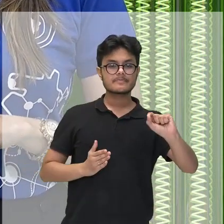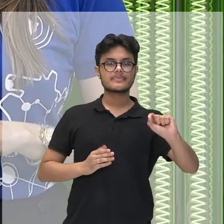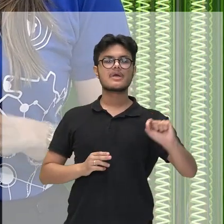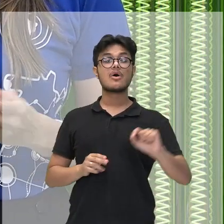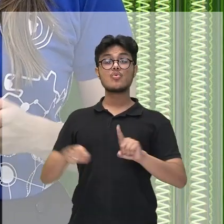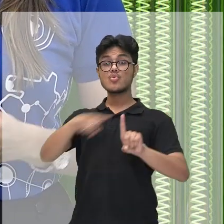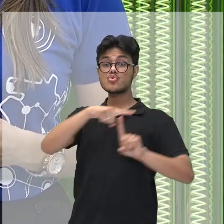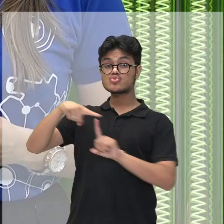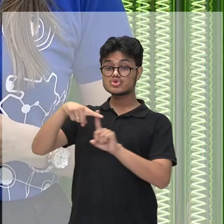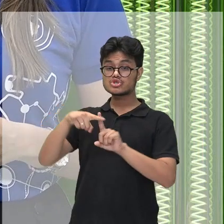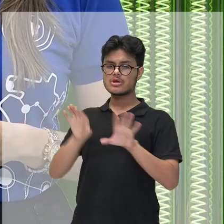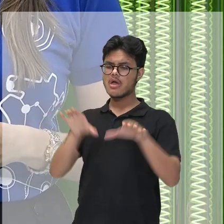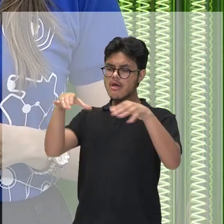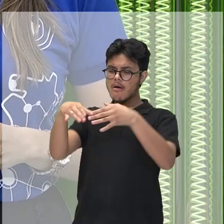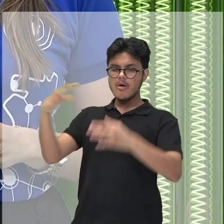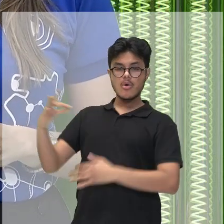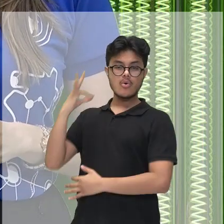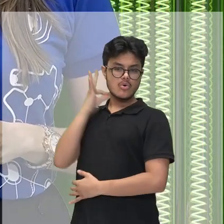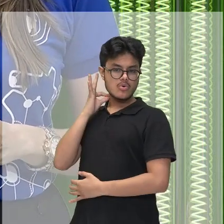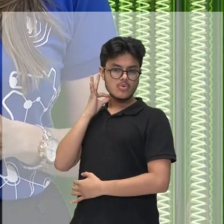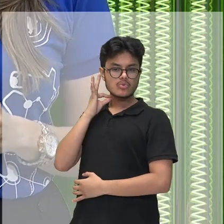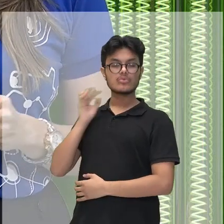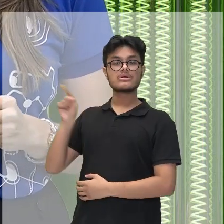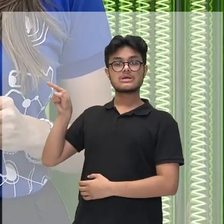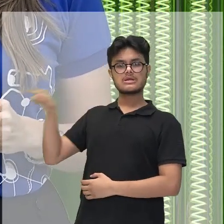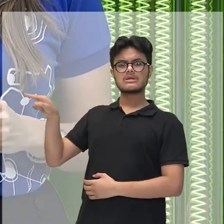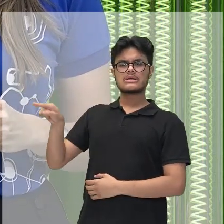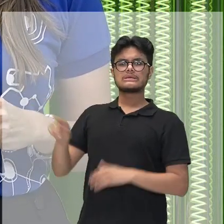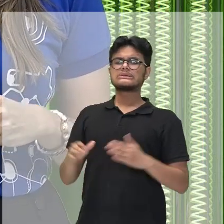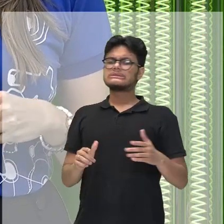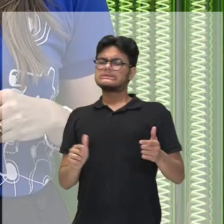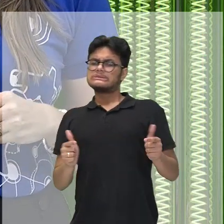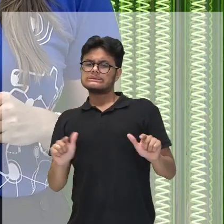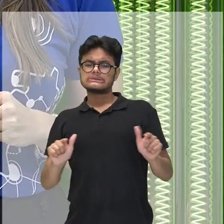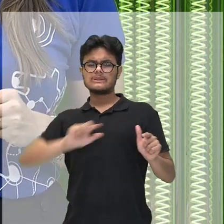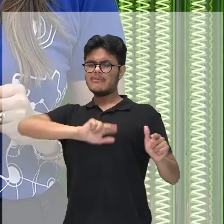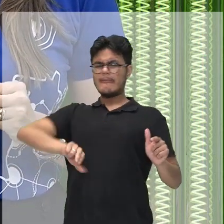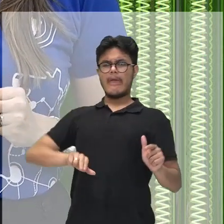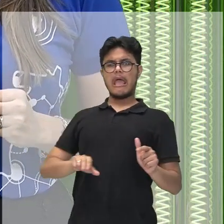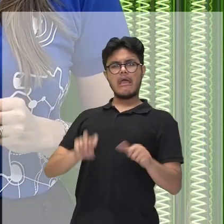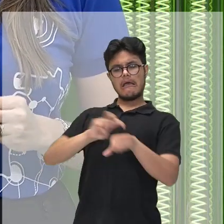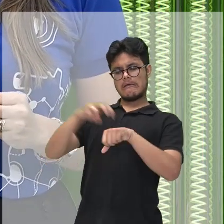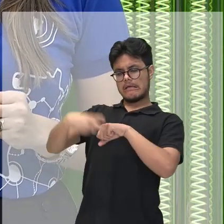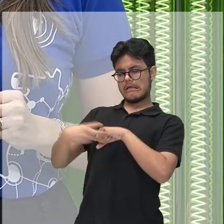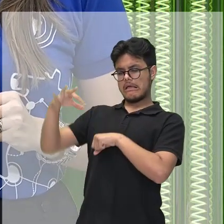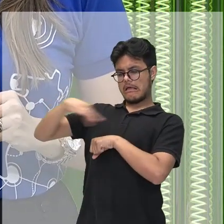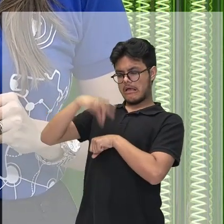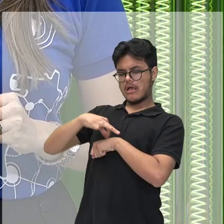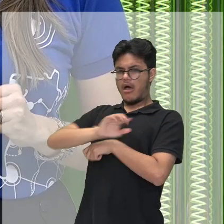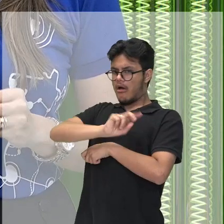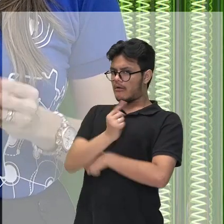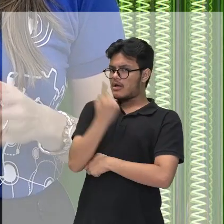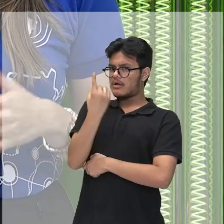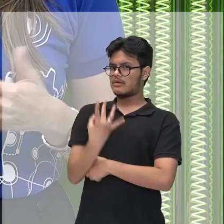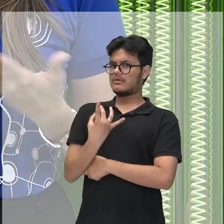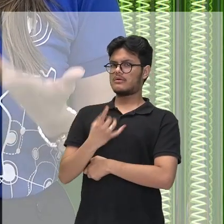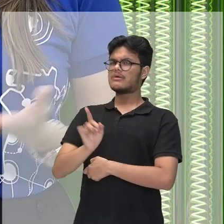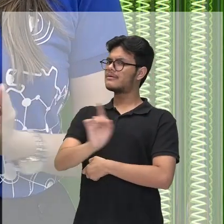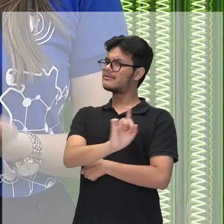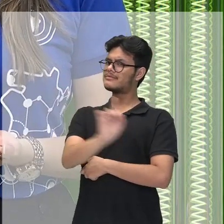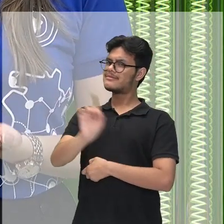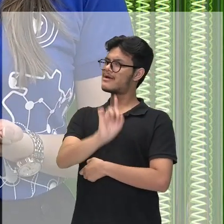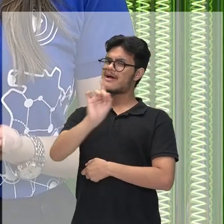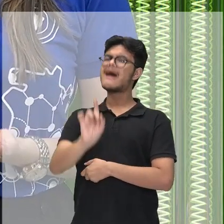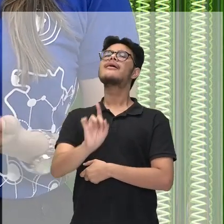gênero Aedes, e até mesmo o Aedes aegypti, ele não transmite só a dengue, né? Ele também participa do ciclo de